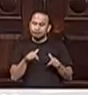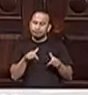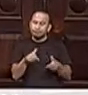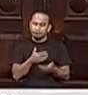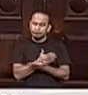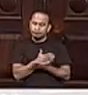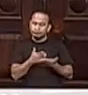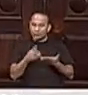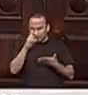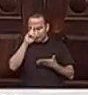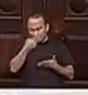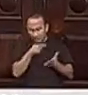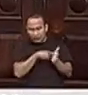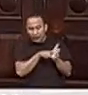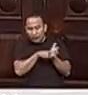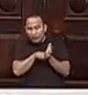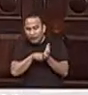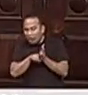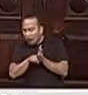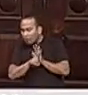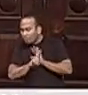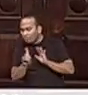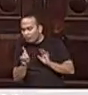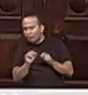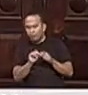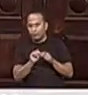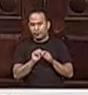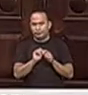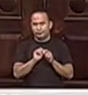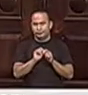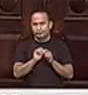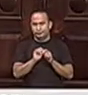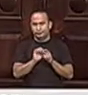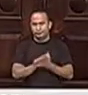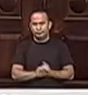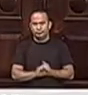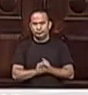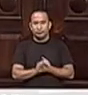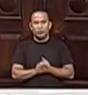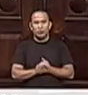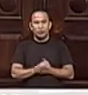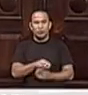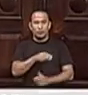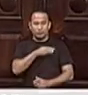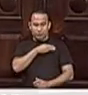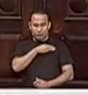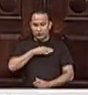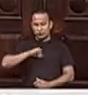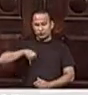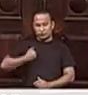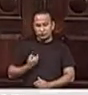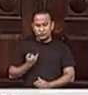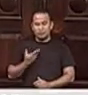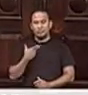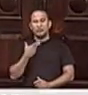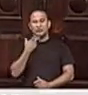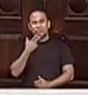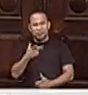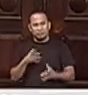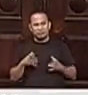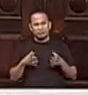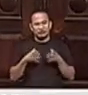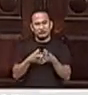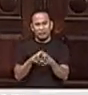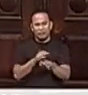de mandar investigar. Não o fez, mesmo dispondo o Ministério da Justiça de instrumentos os